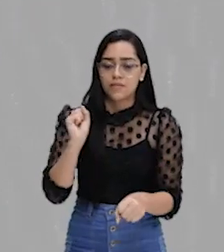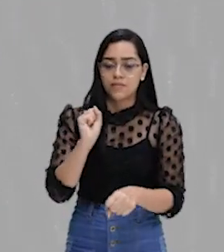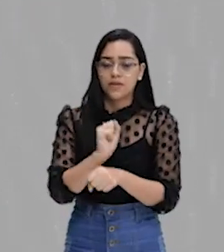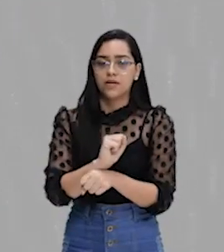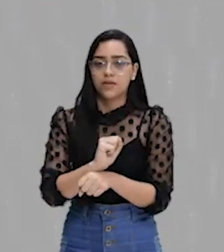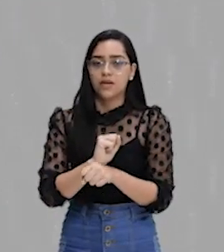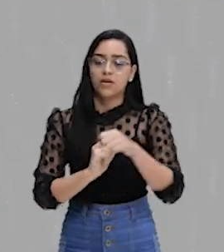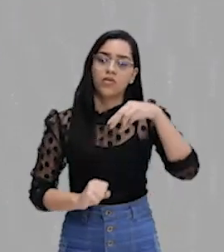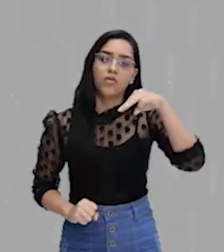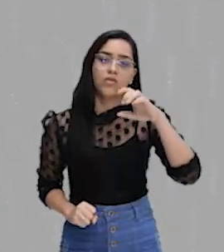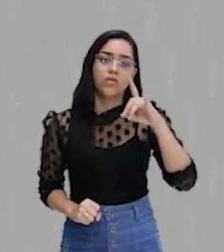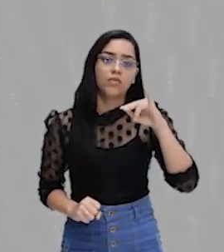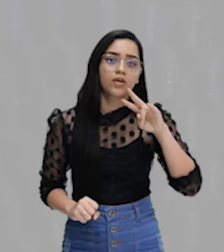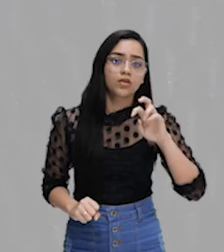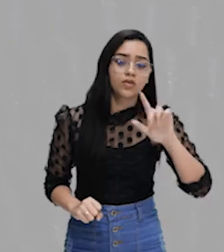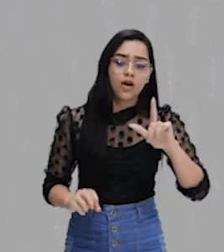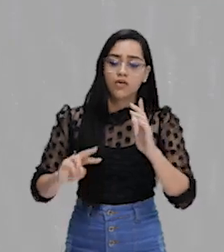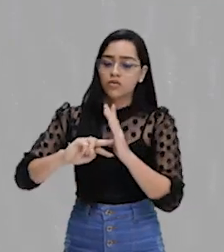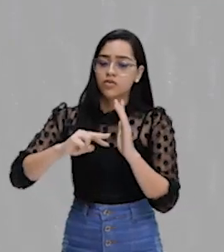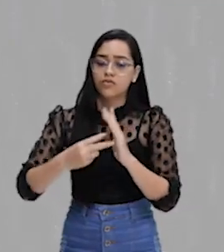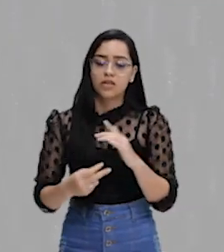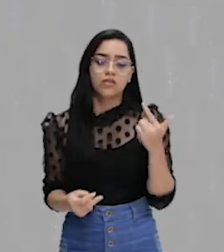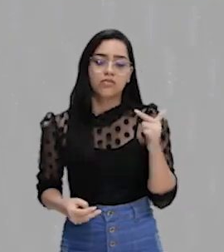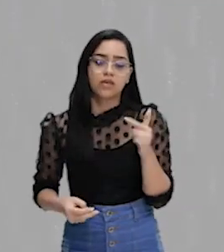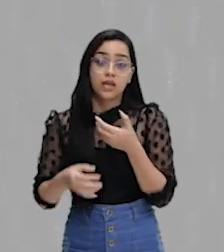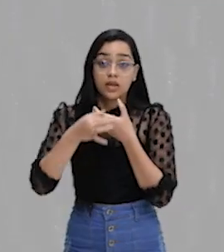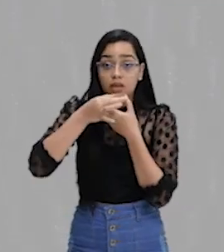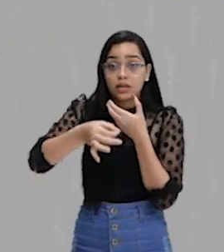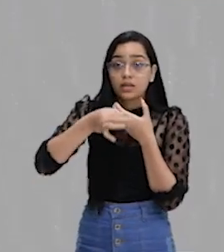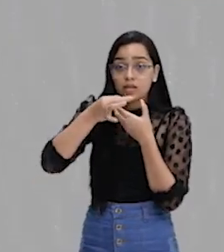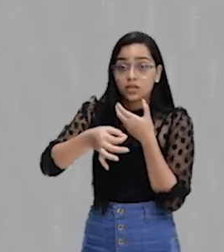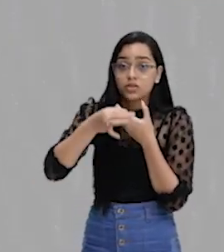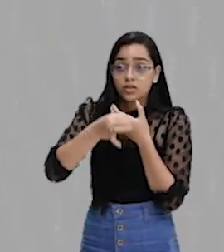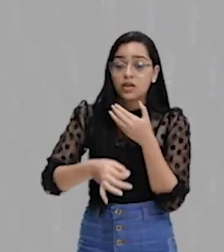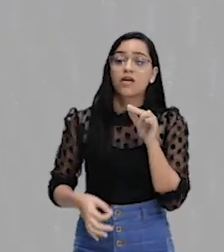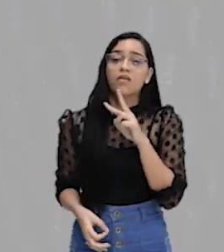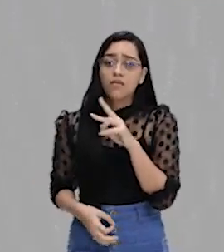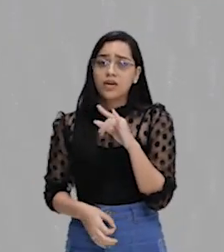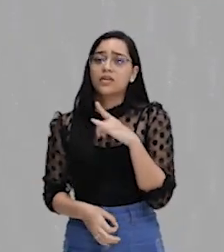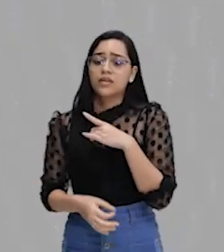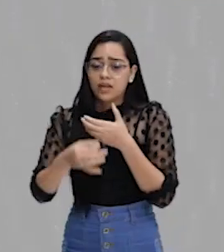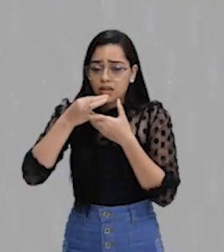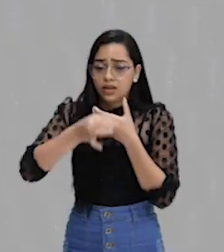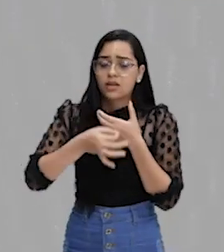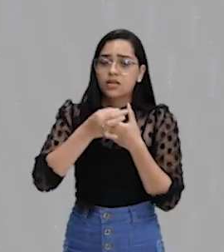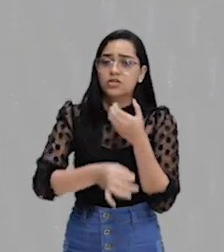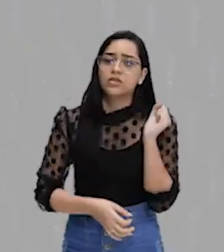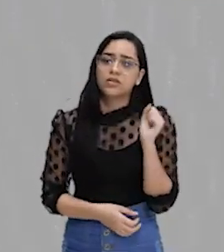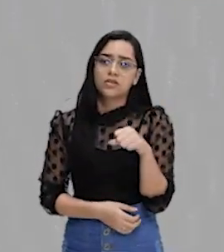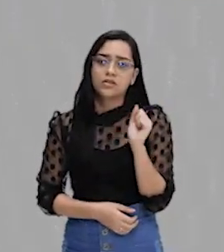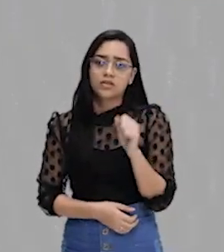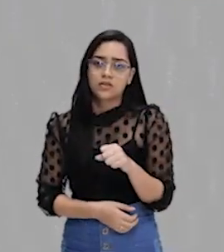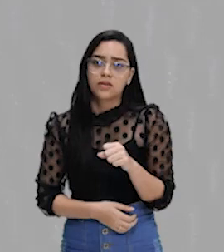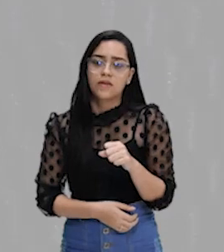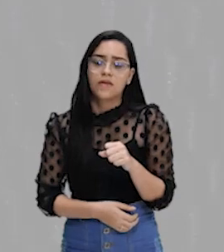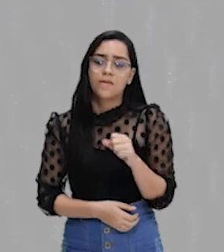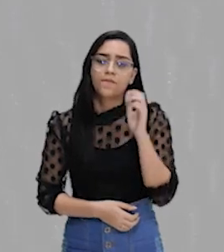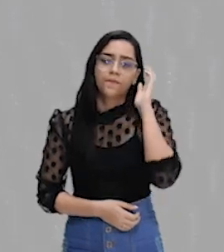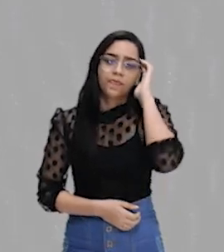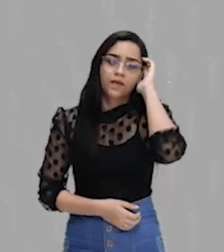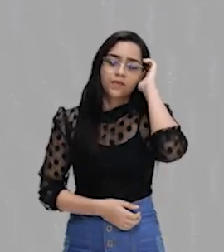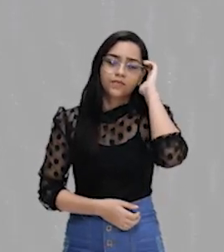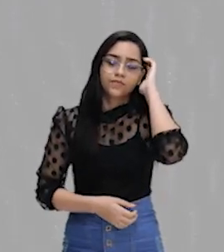o medieval. O que não significa dizer que ele não vai fazer crítica. Ele faz crítica a esse passado. Criticar